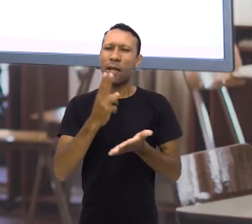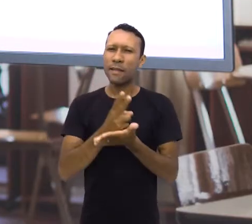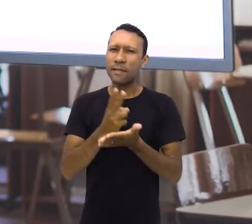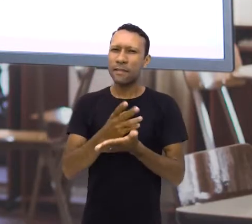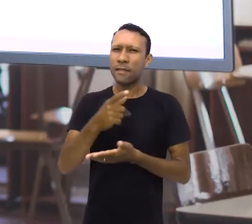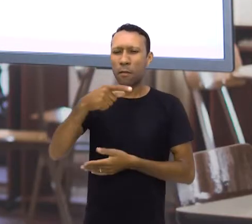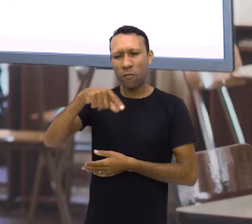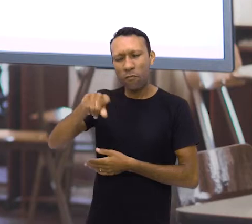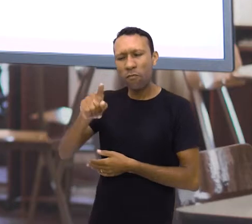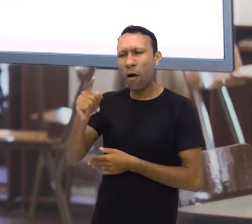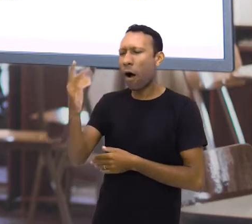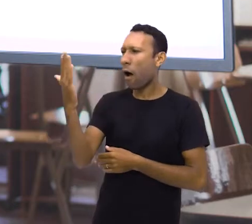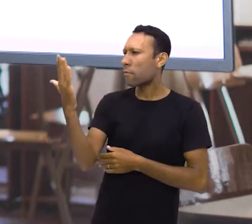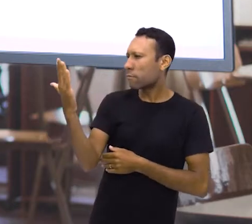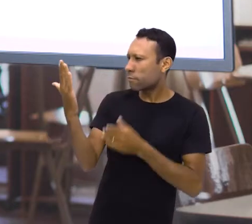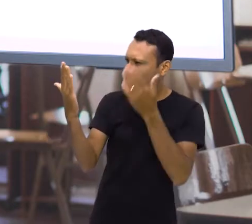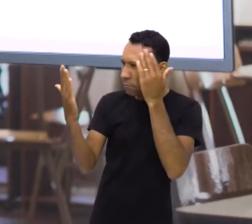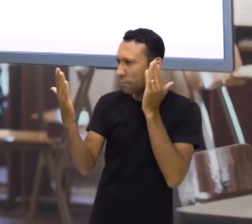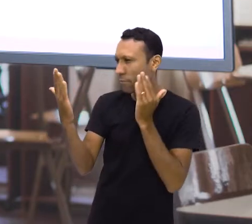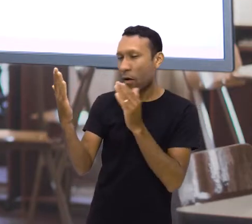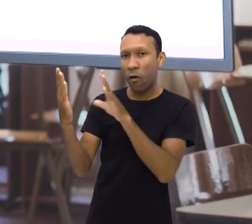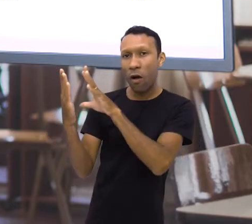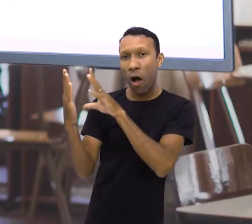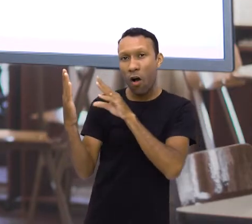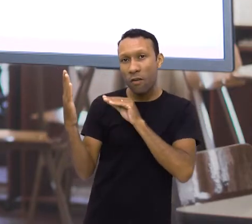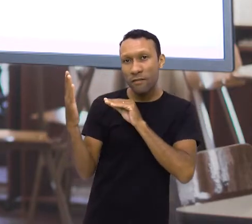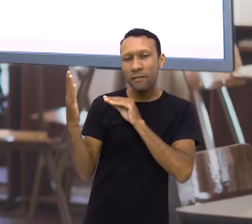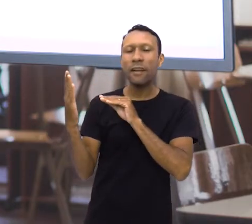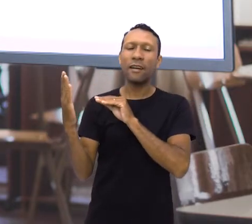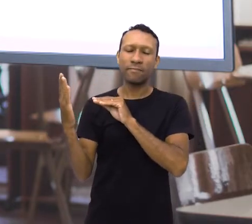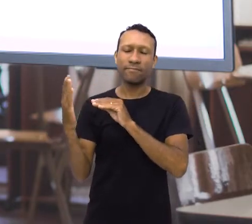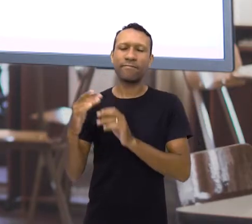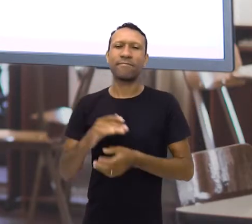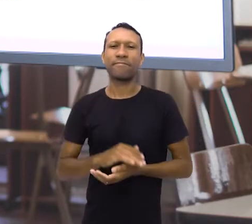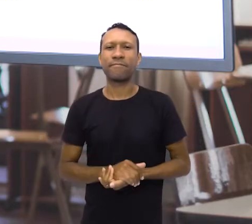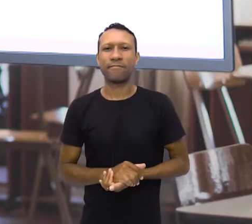espelho, você faz a reflexão, a simetria de reflexão da sua imagem.